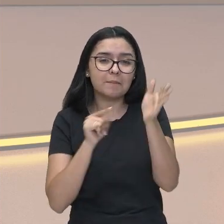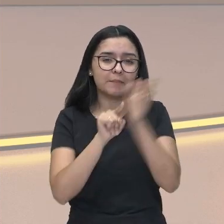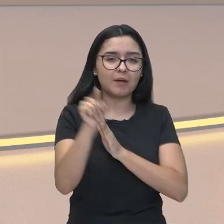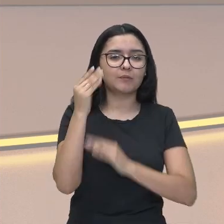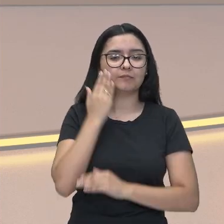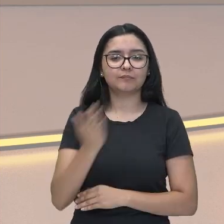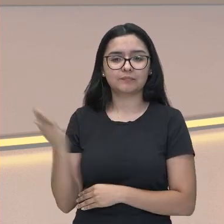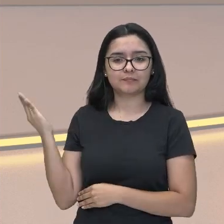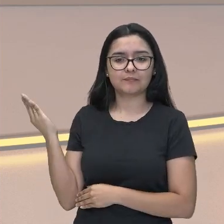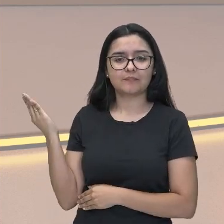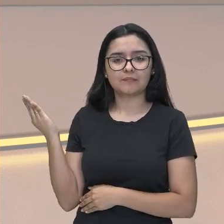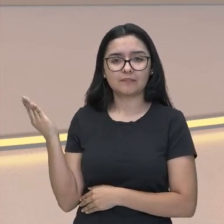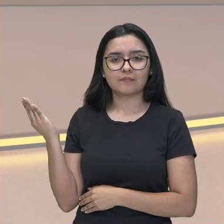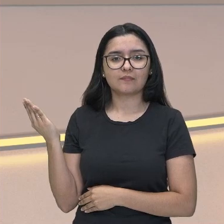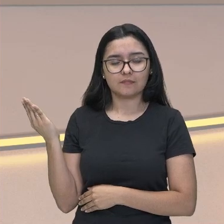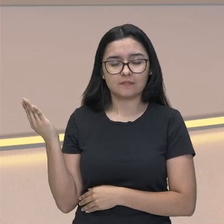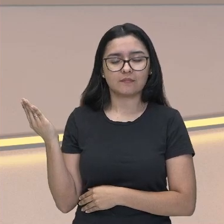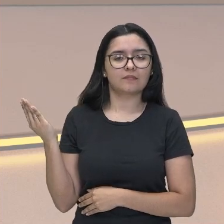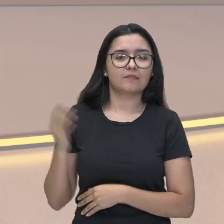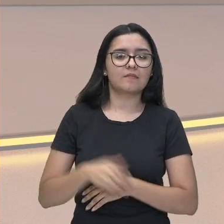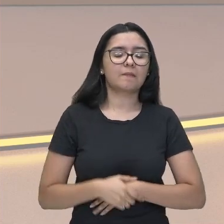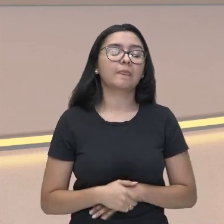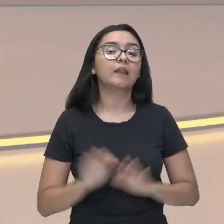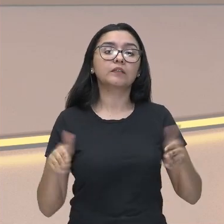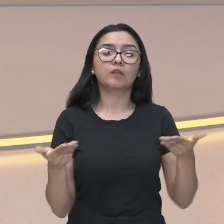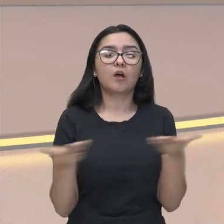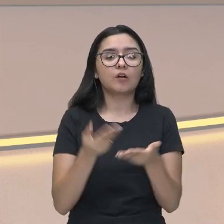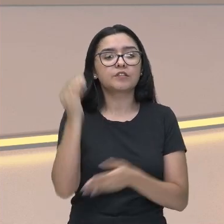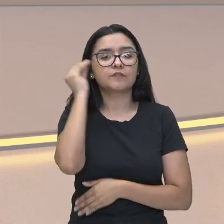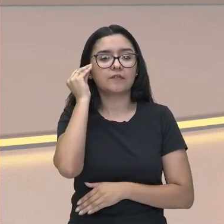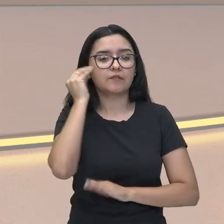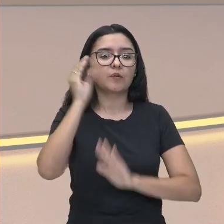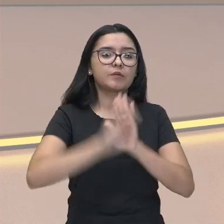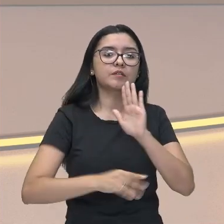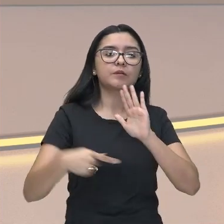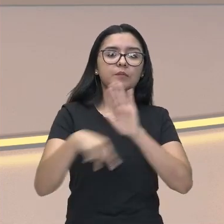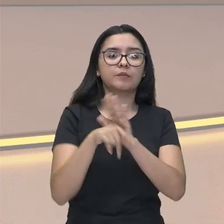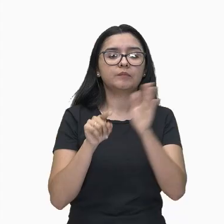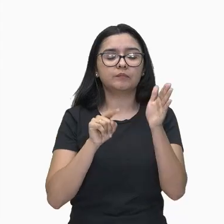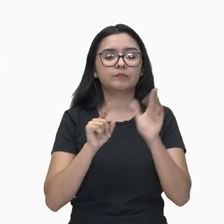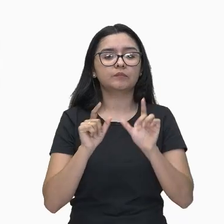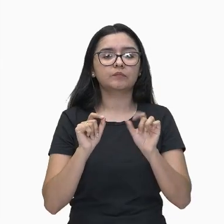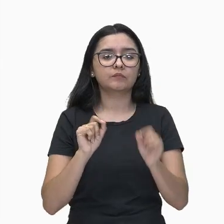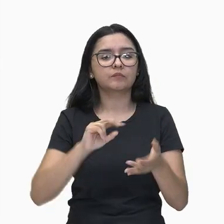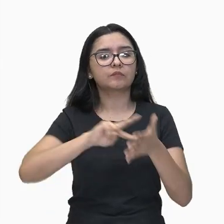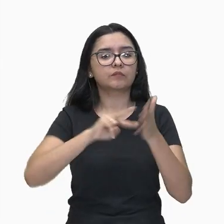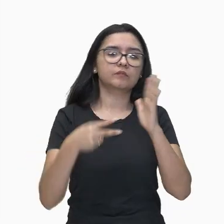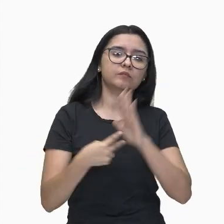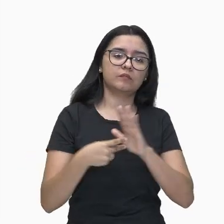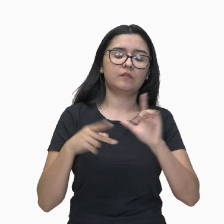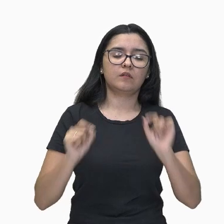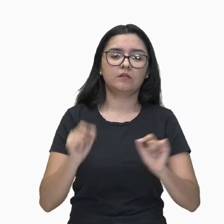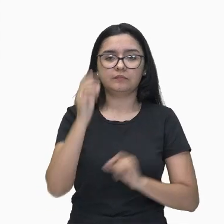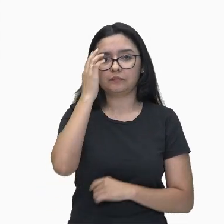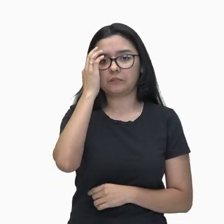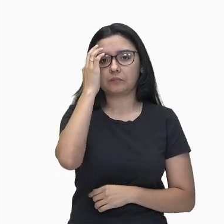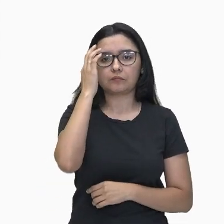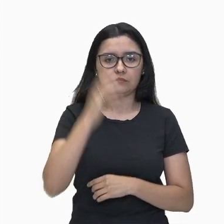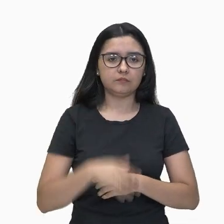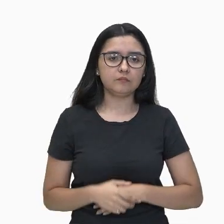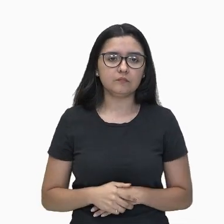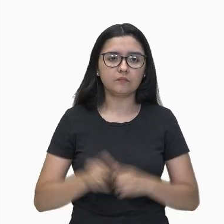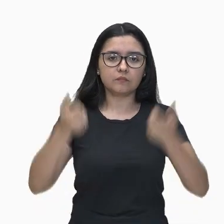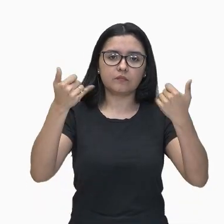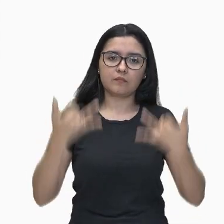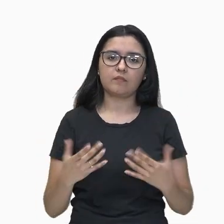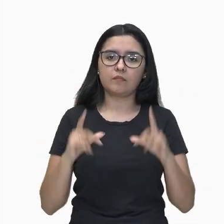aí, base. O que é? Então, vamos ver o que é a metafísica. A metafísica, então, nós vamos falar